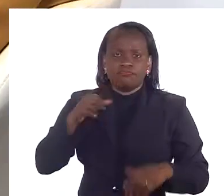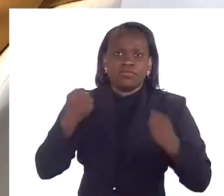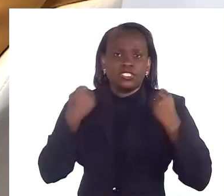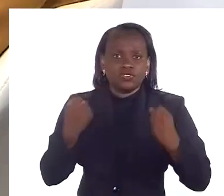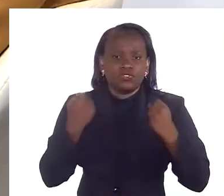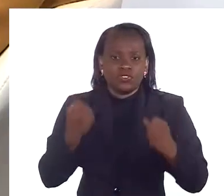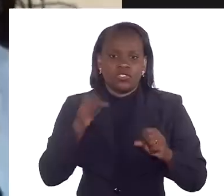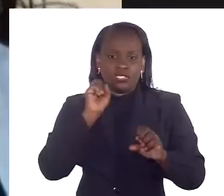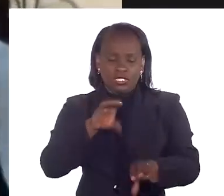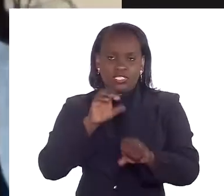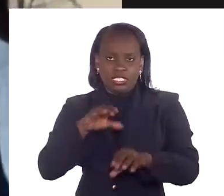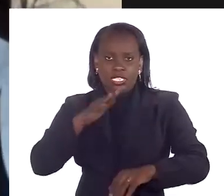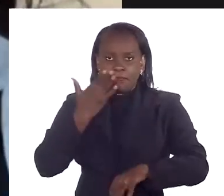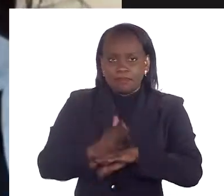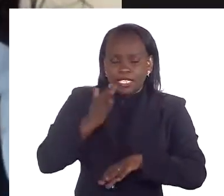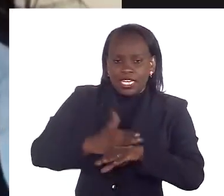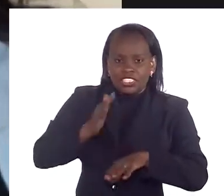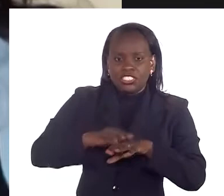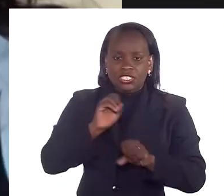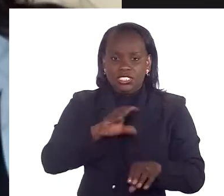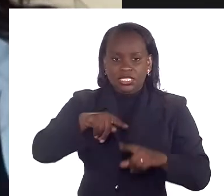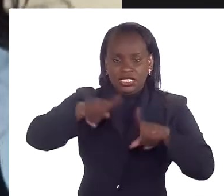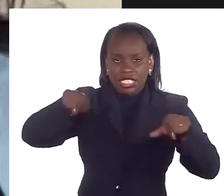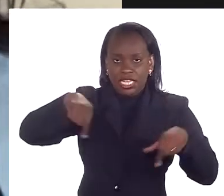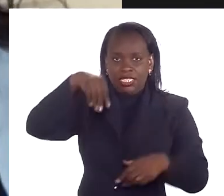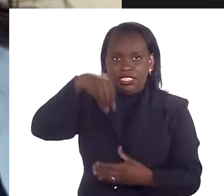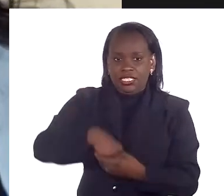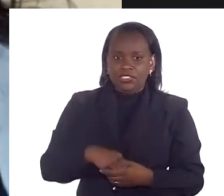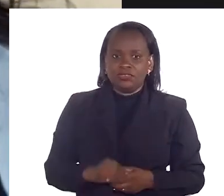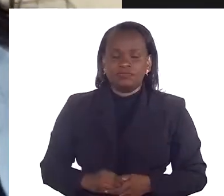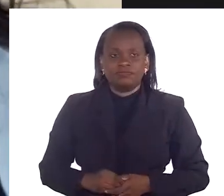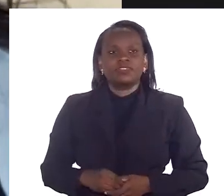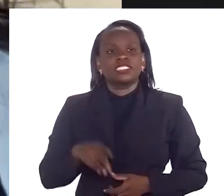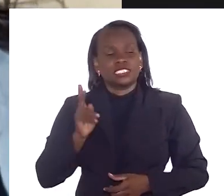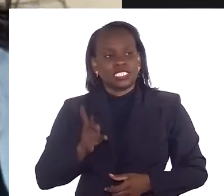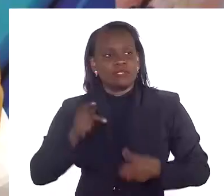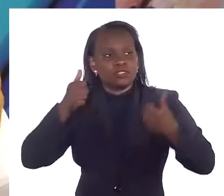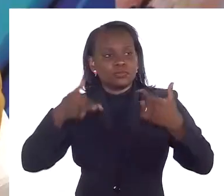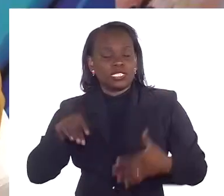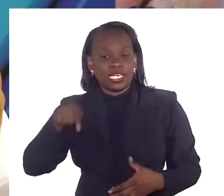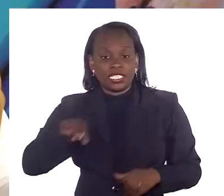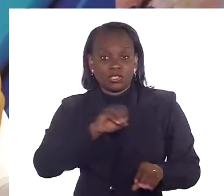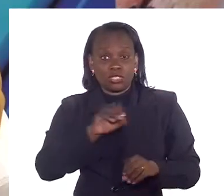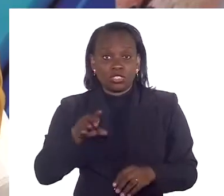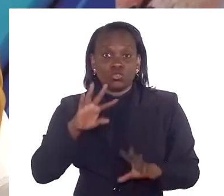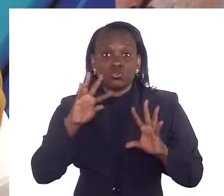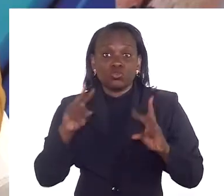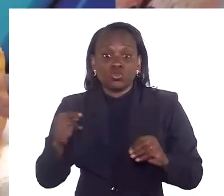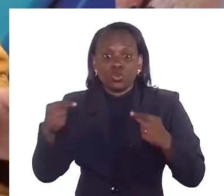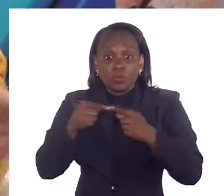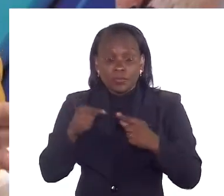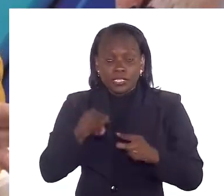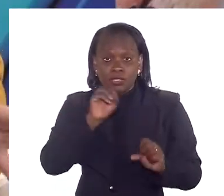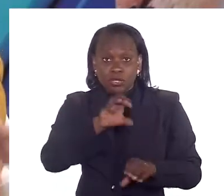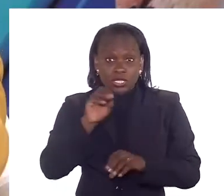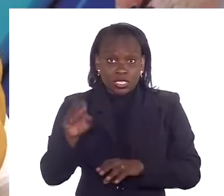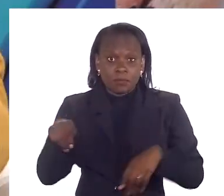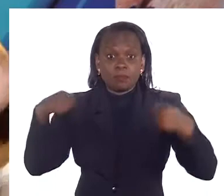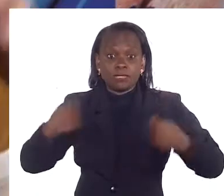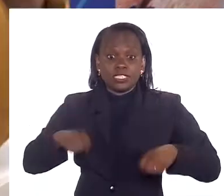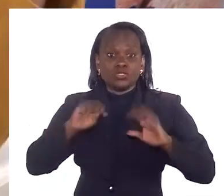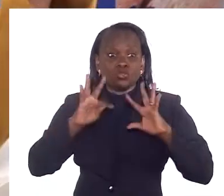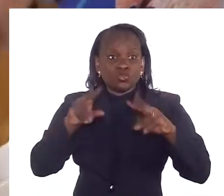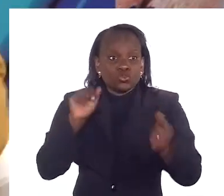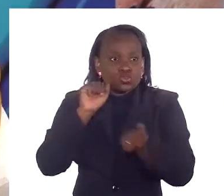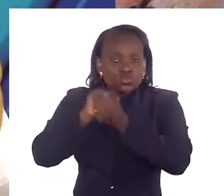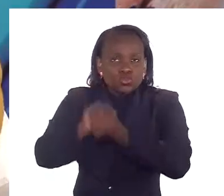consiga fortalecer as práticas de ensino dele dentro da sala de aula. A gente sempre fala aqui no Educação que tudo que envolve educação